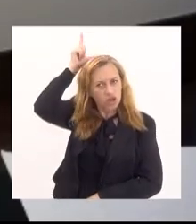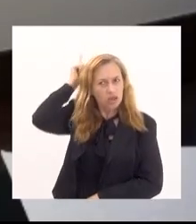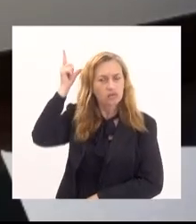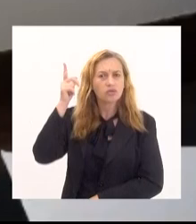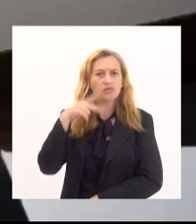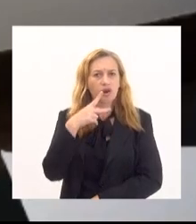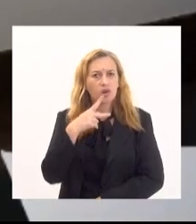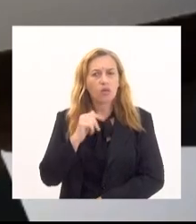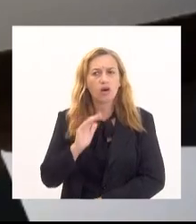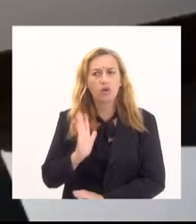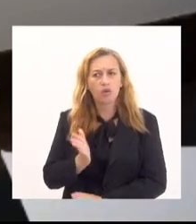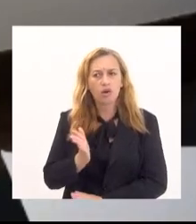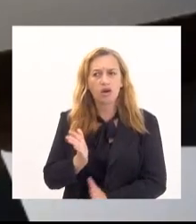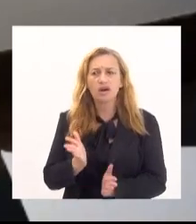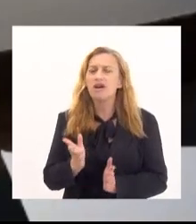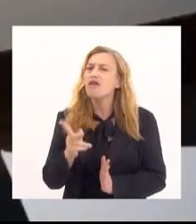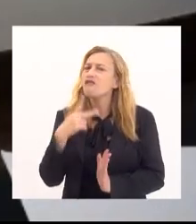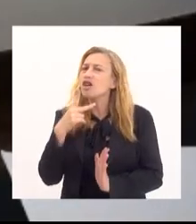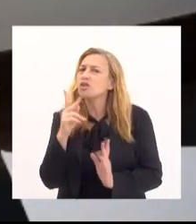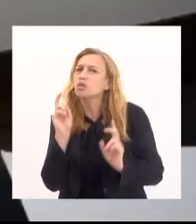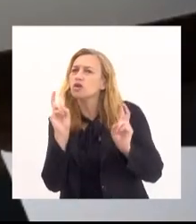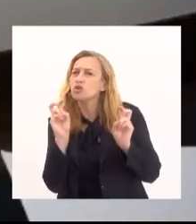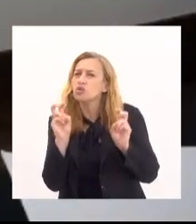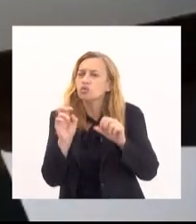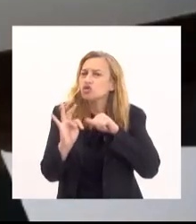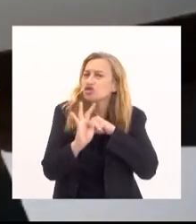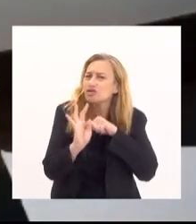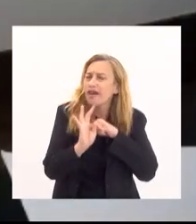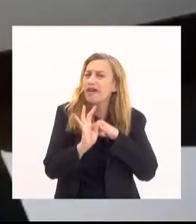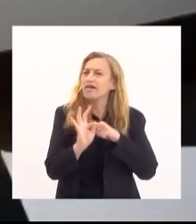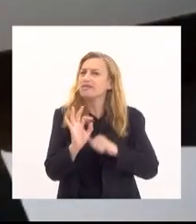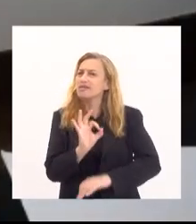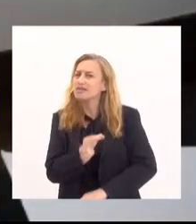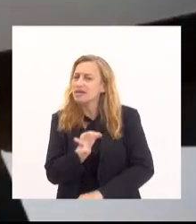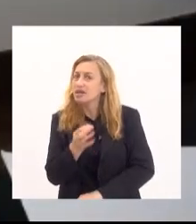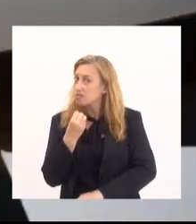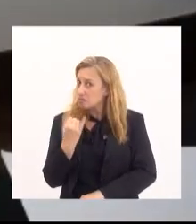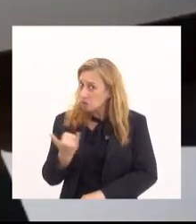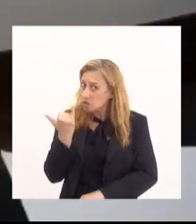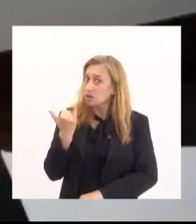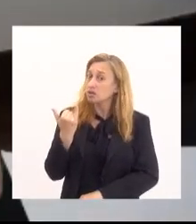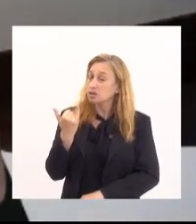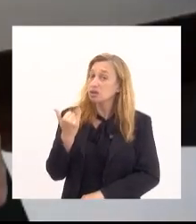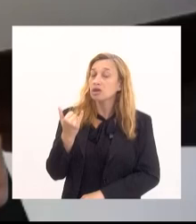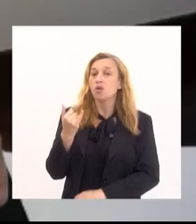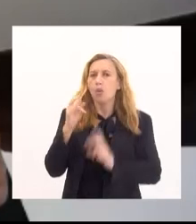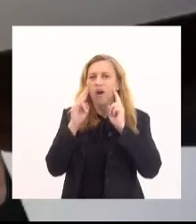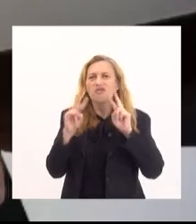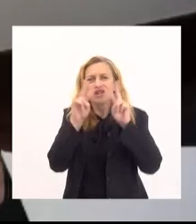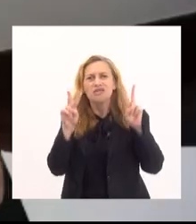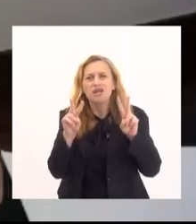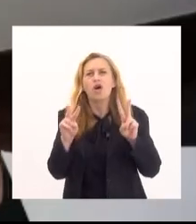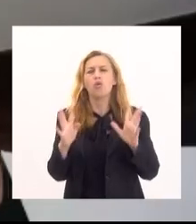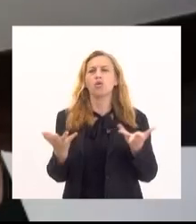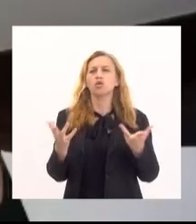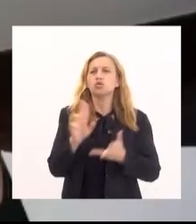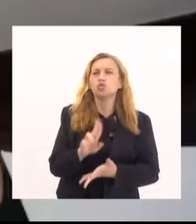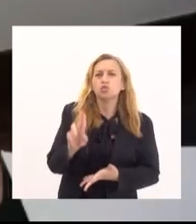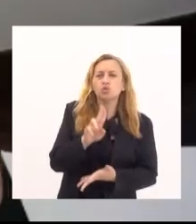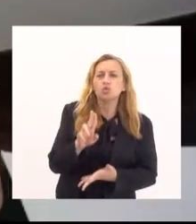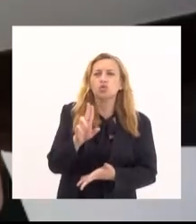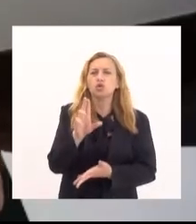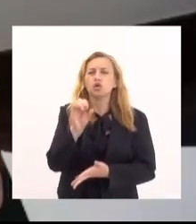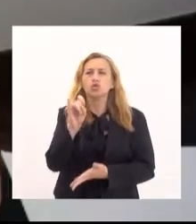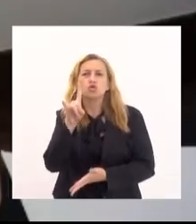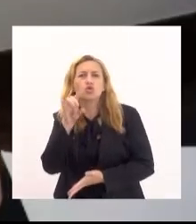pouco, trazendo questões técnicas, legais, relevantes do ponto de vista do uso do solo,